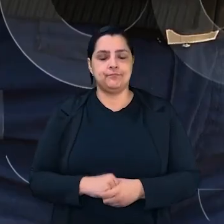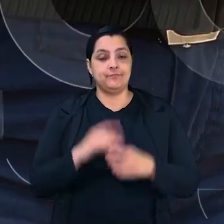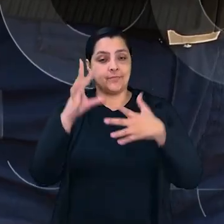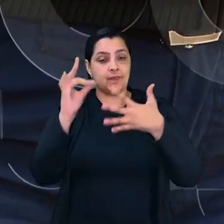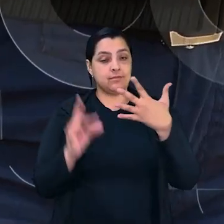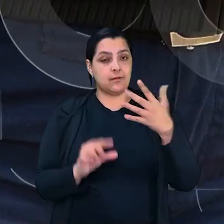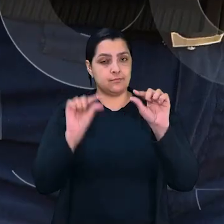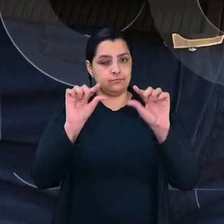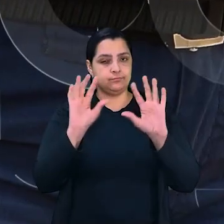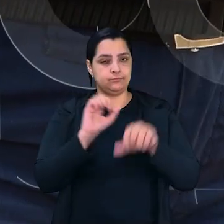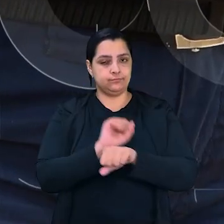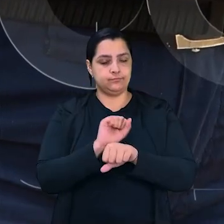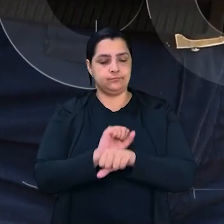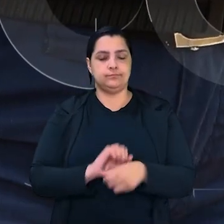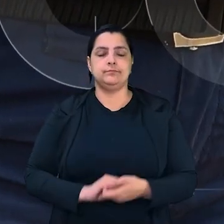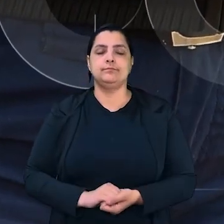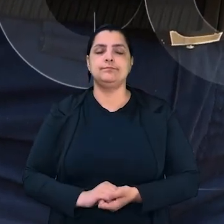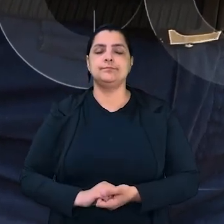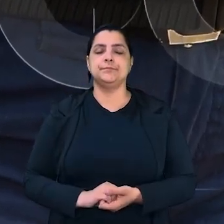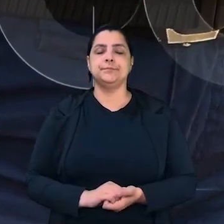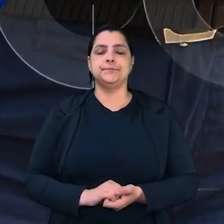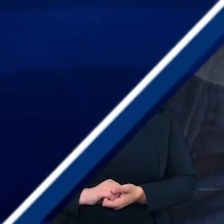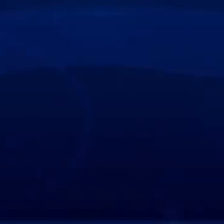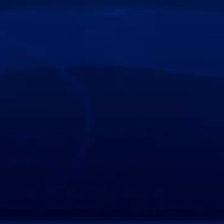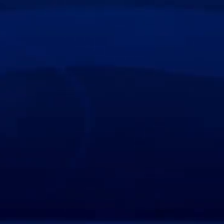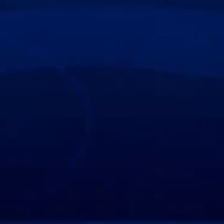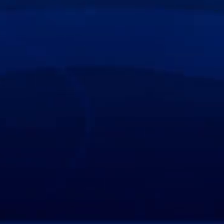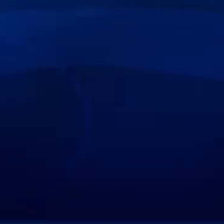moral. Os detalhes dessa decisão em instantes.